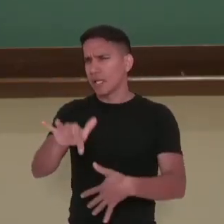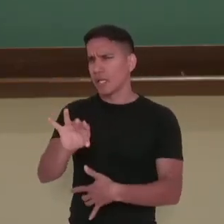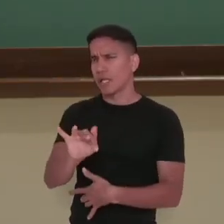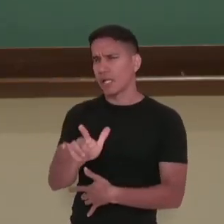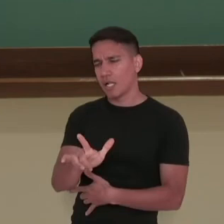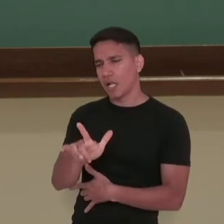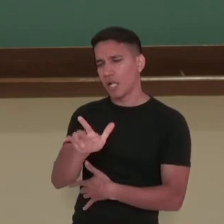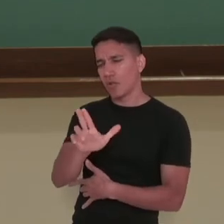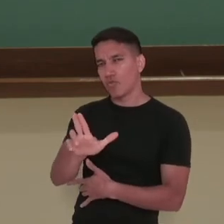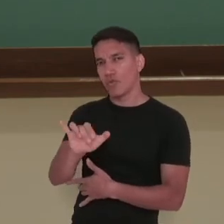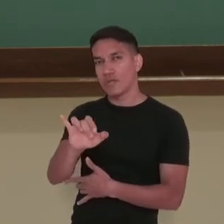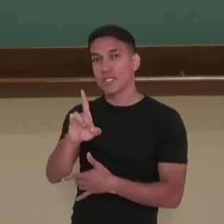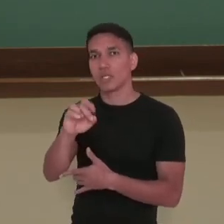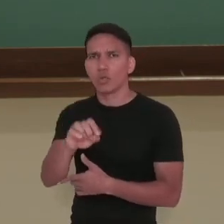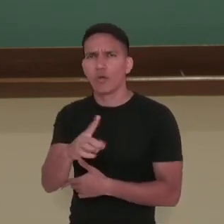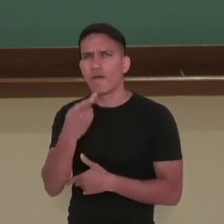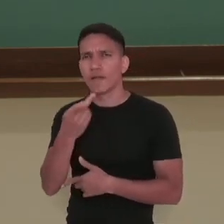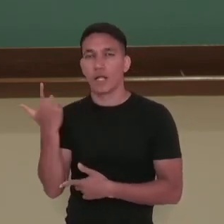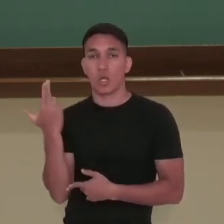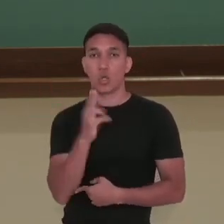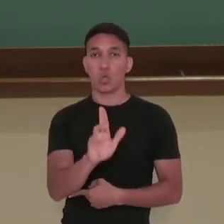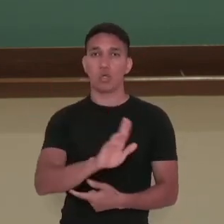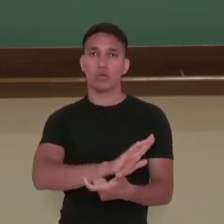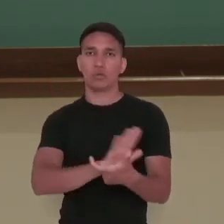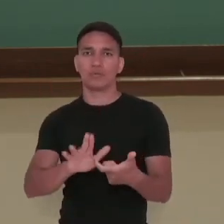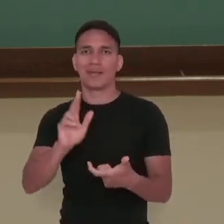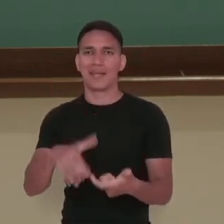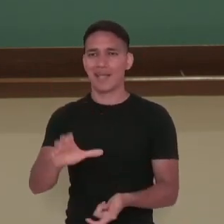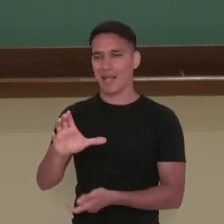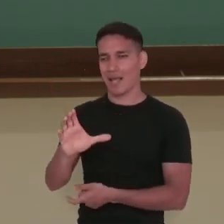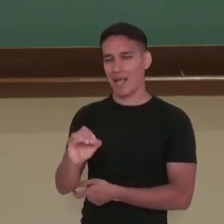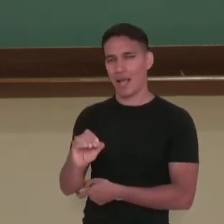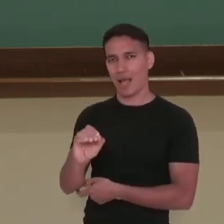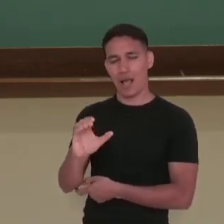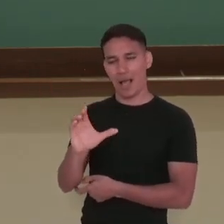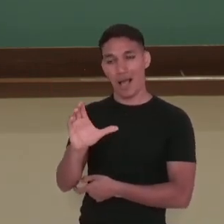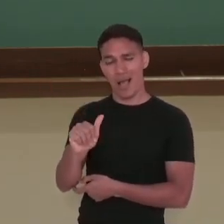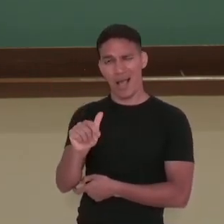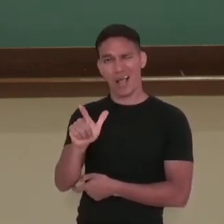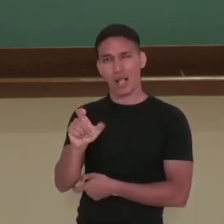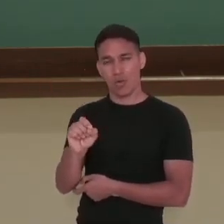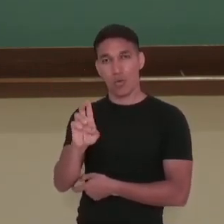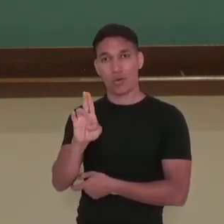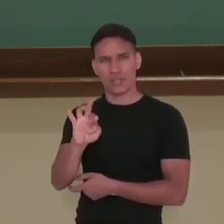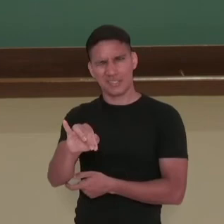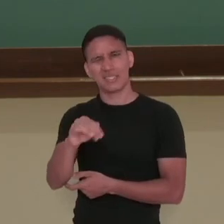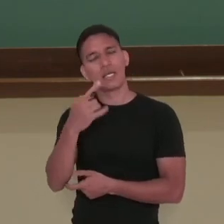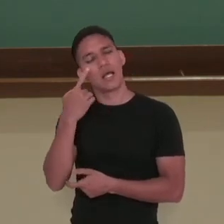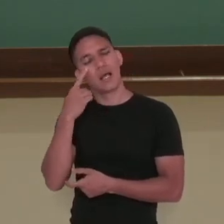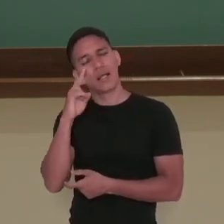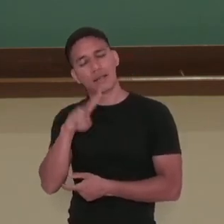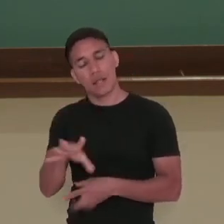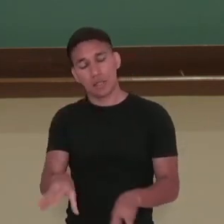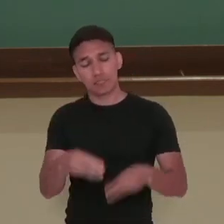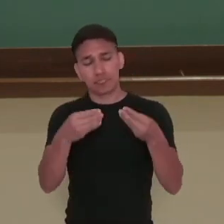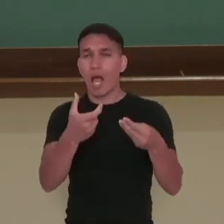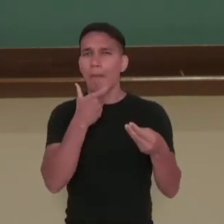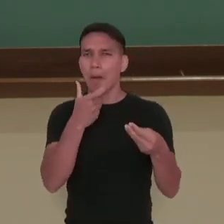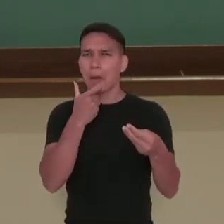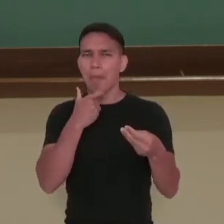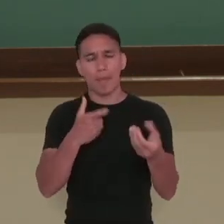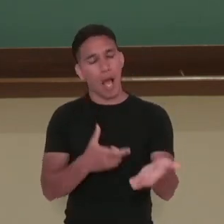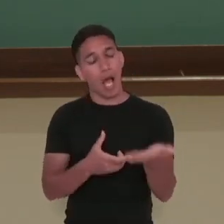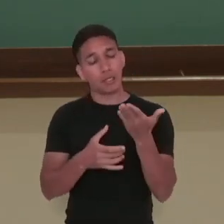até arrumaram um nome para o fluido, o tal do calórico. Hoje, quando você pega um pacotinho de bolacha, de